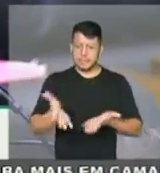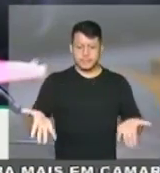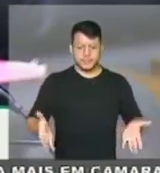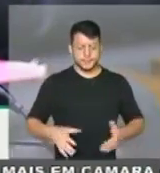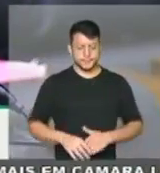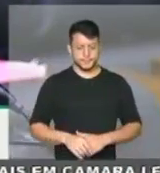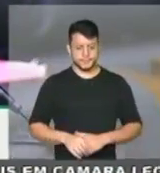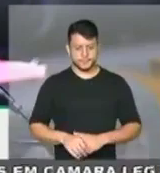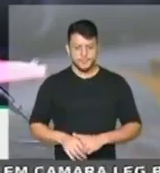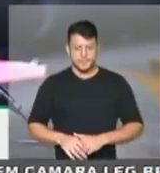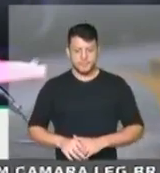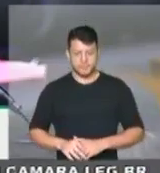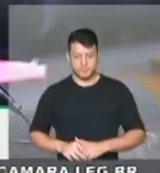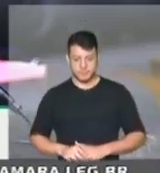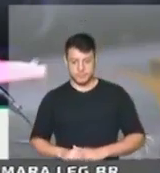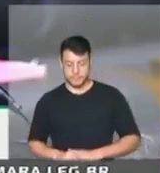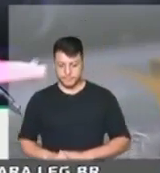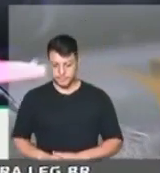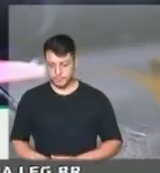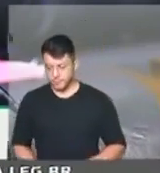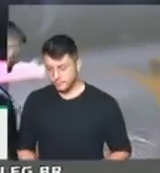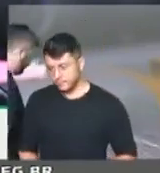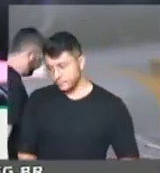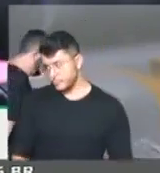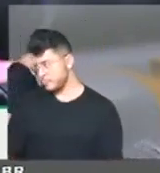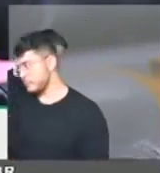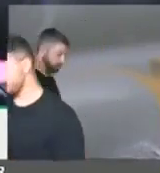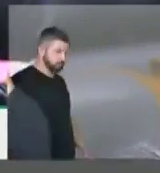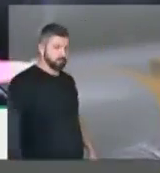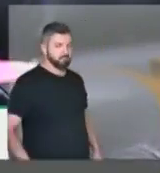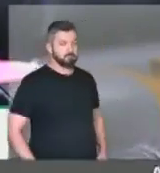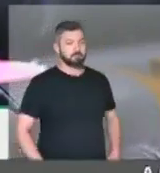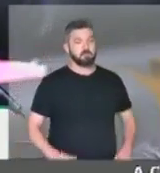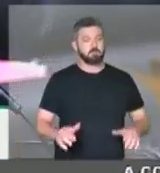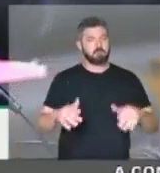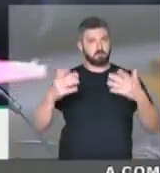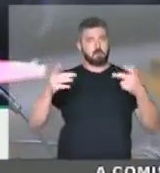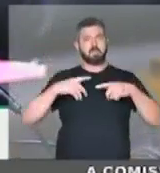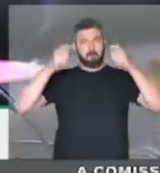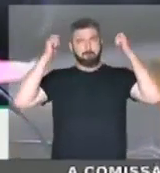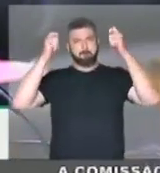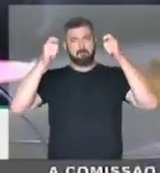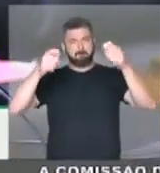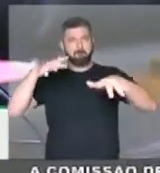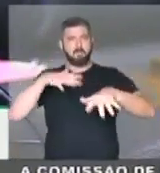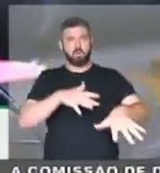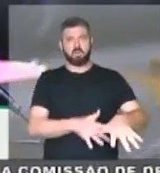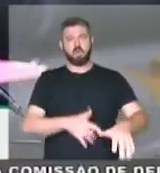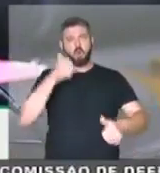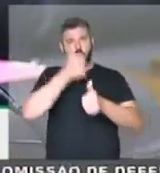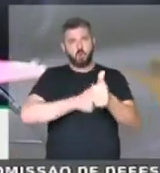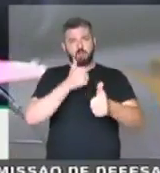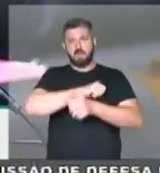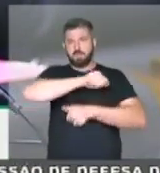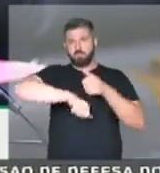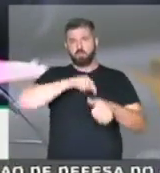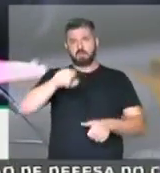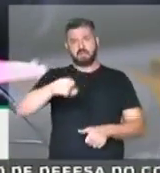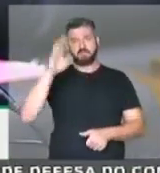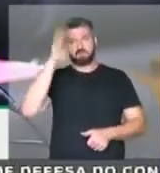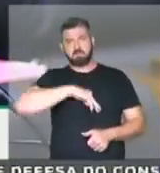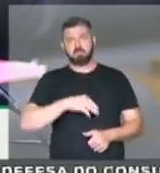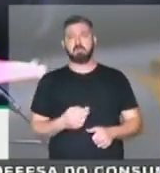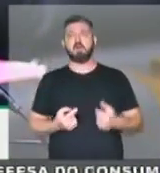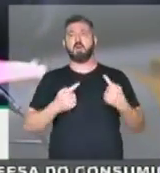abrangente sem consultar as pessoas com deficiência então é preciso protestar lutar e reverter essa maldade